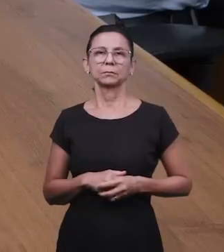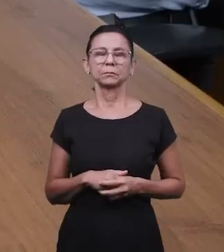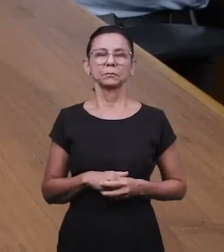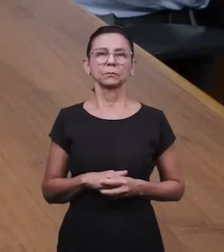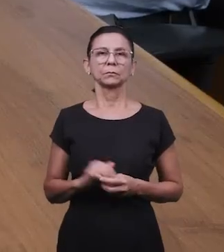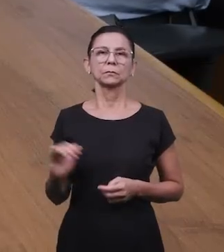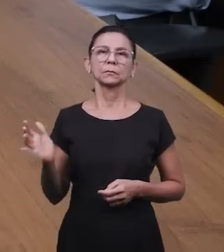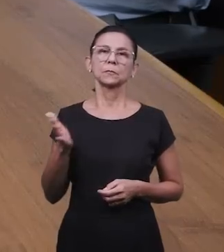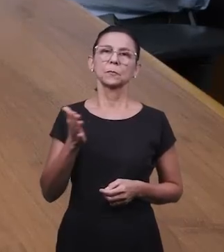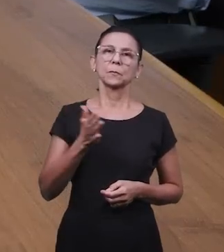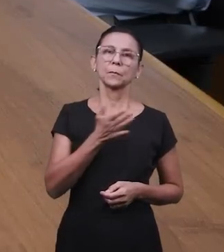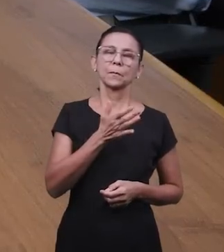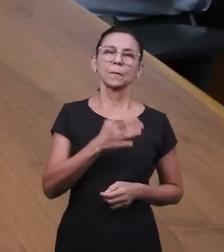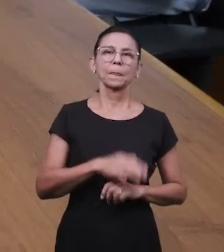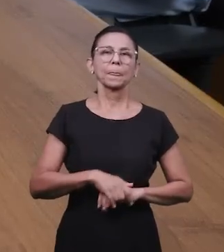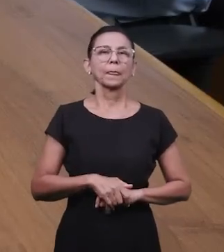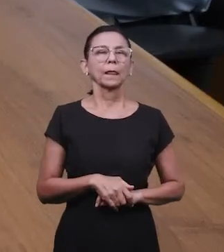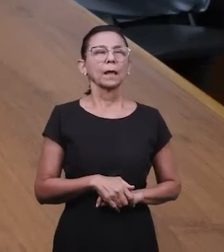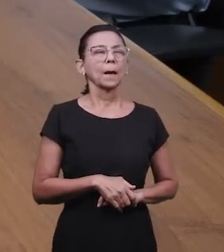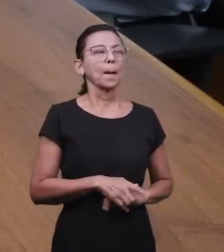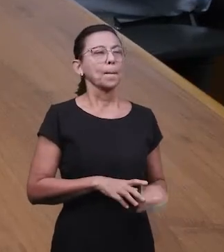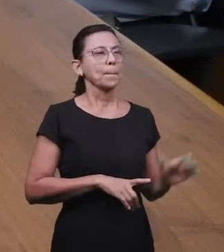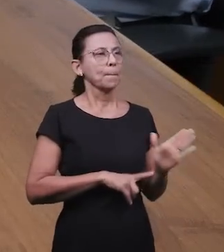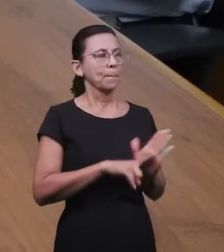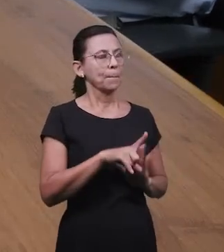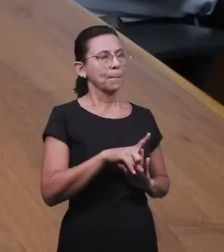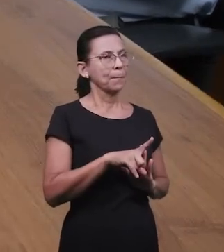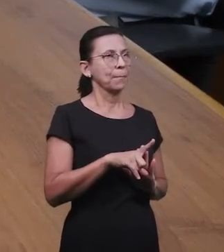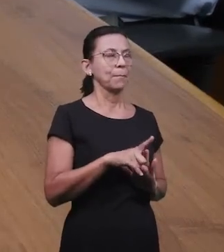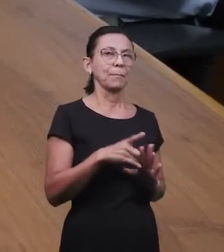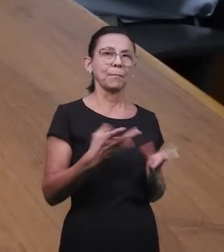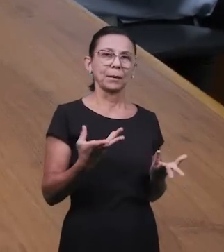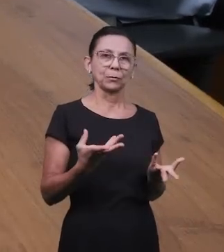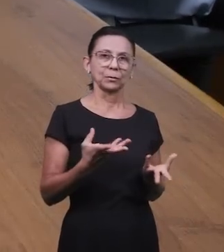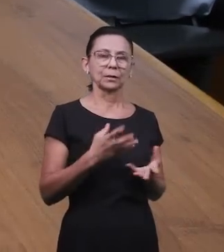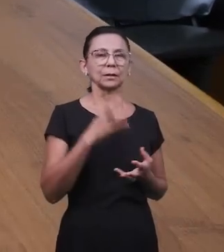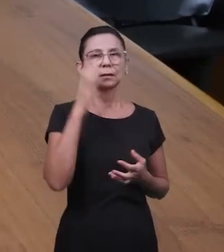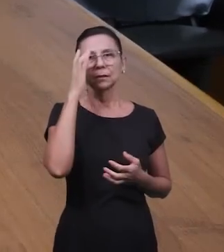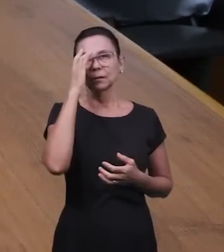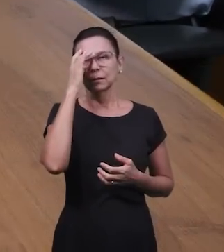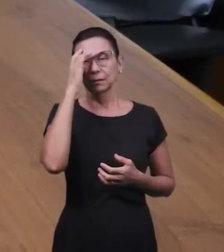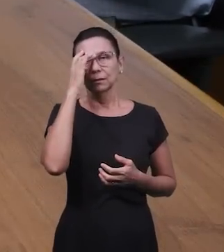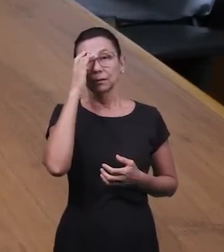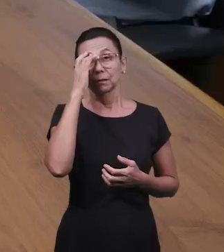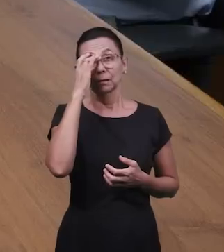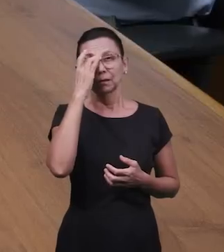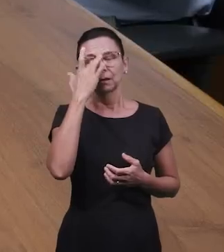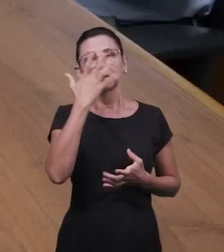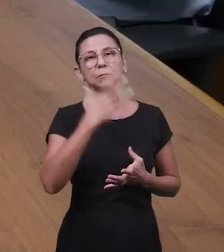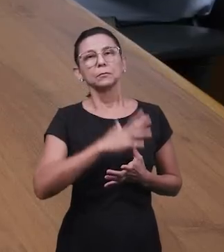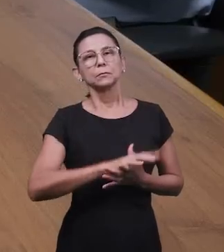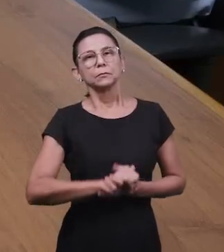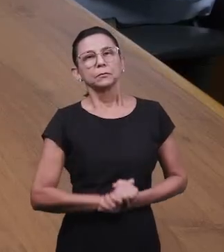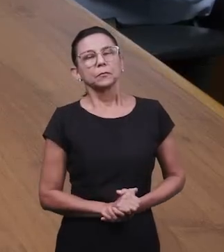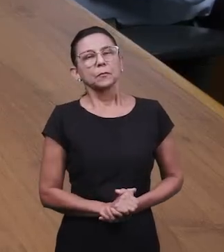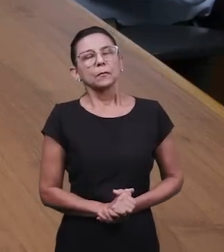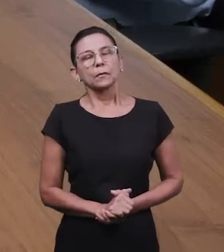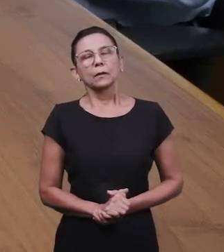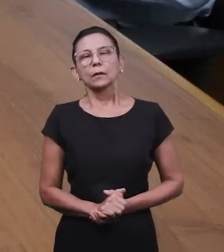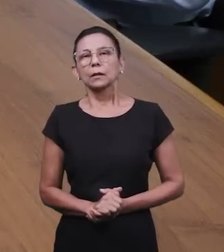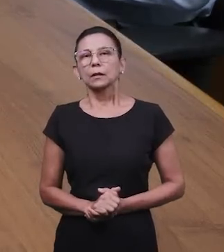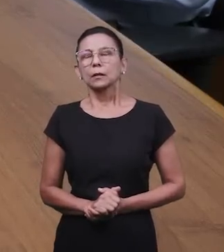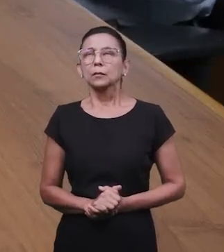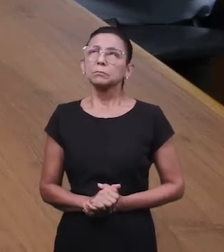Bíblicas. Como é que eu posso saber, e eu vou ampliar a pergunta, né? Como é que eu posso saber se eu